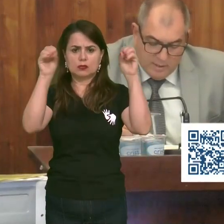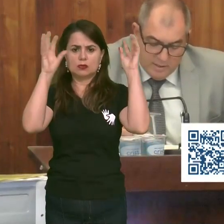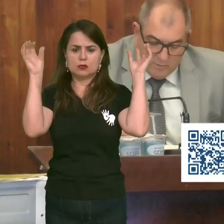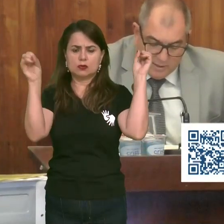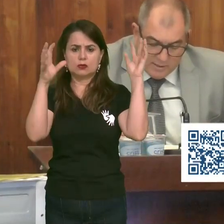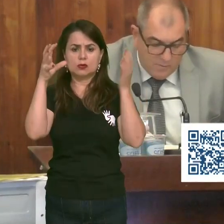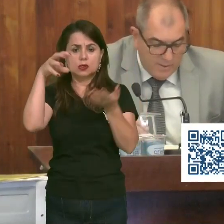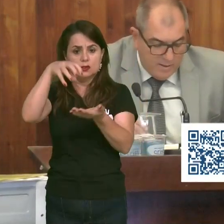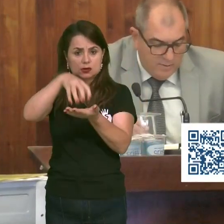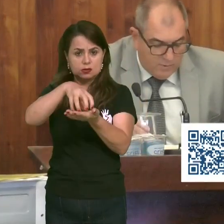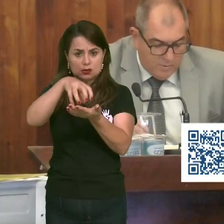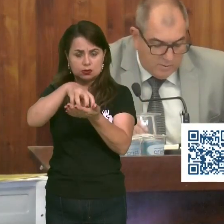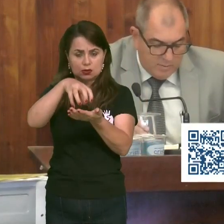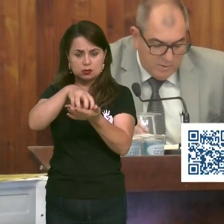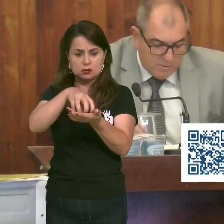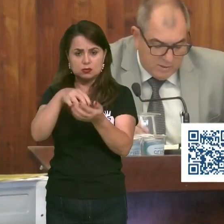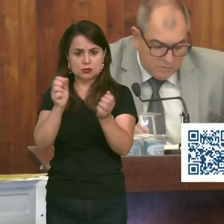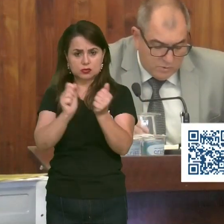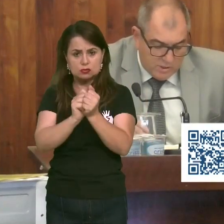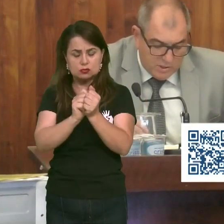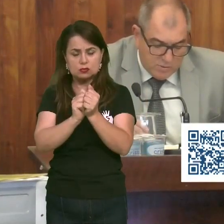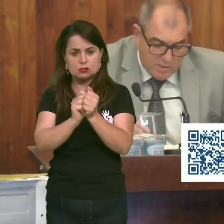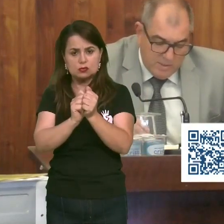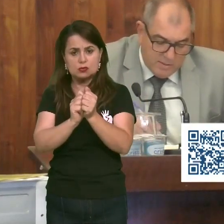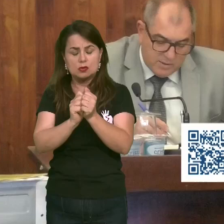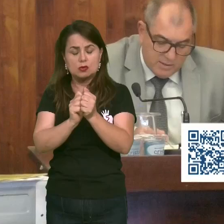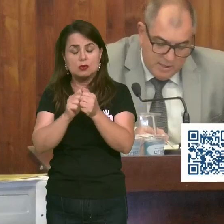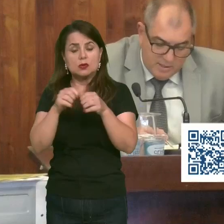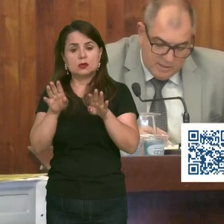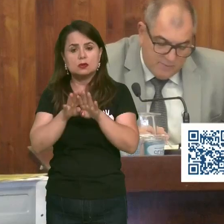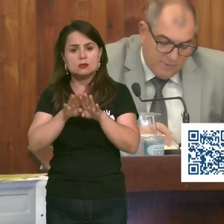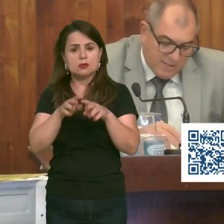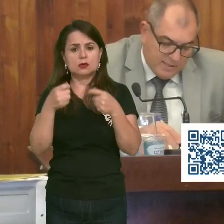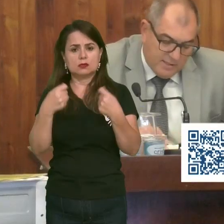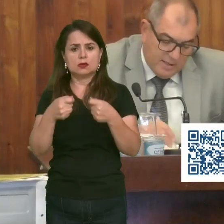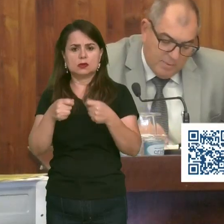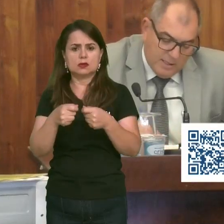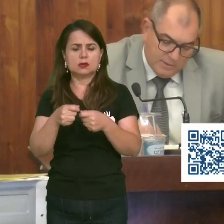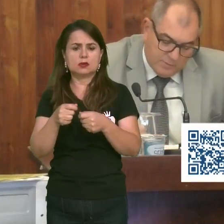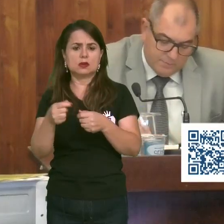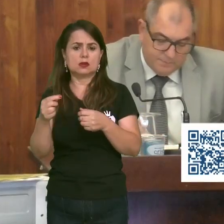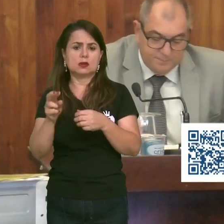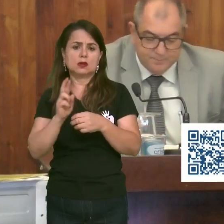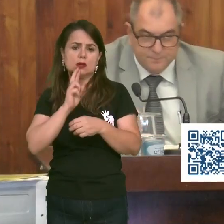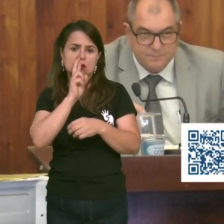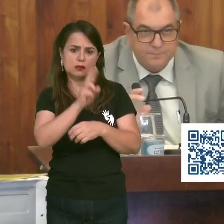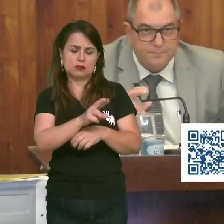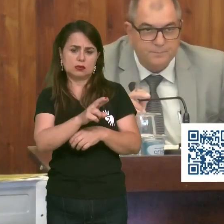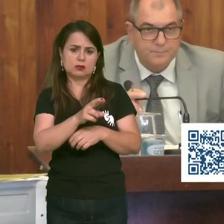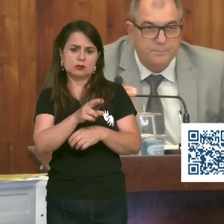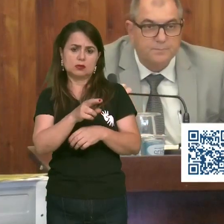de regulação informando também Os questionamentos que se fazem abaixo